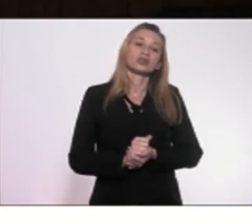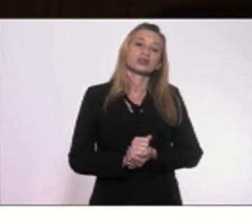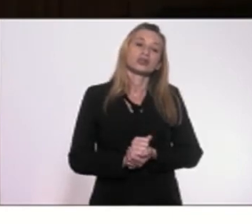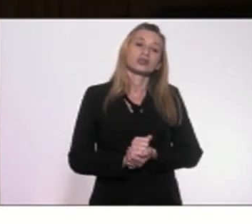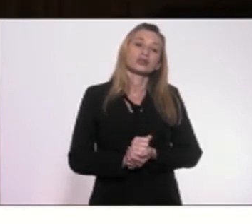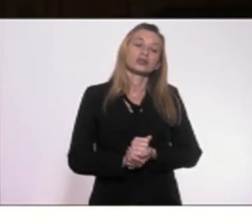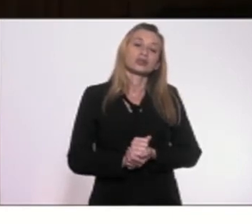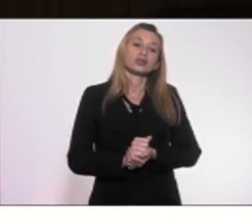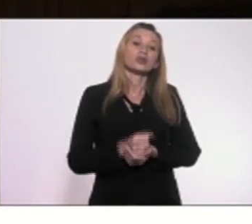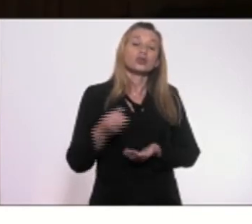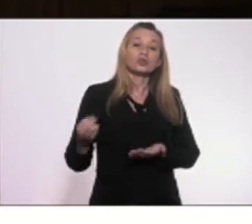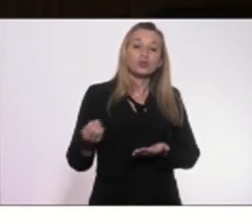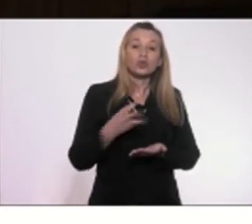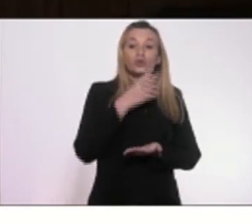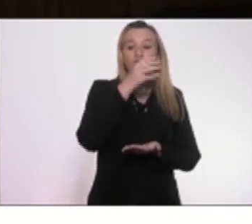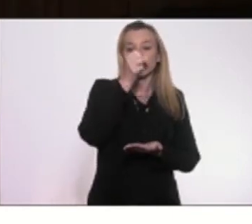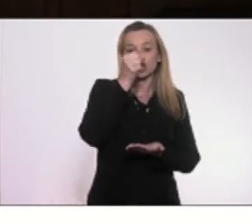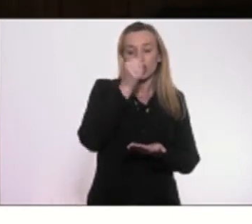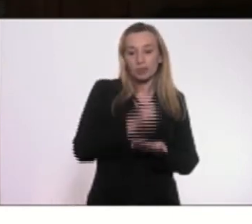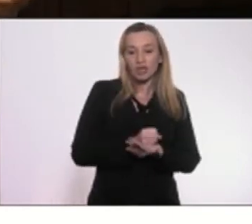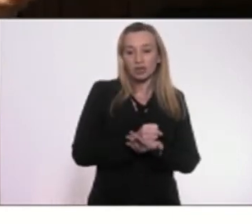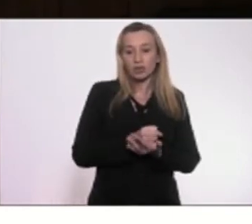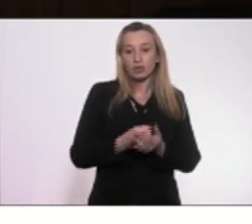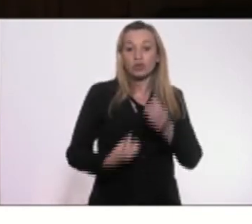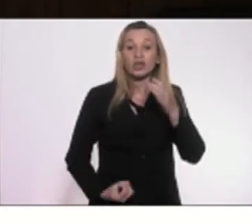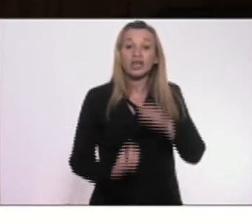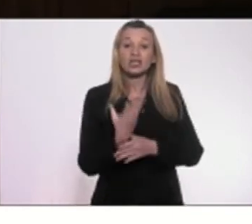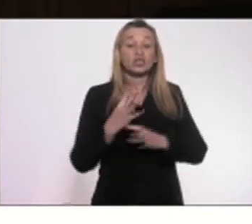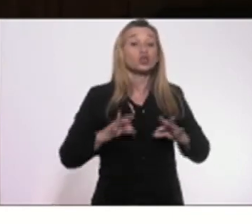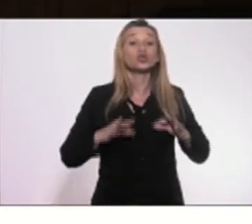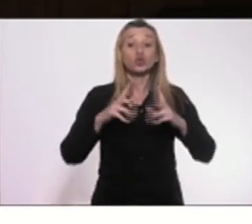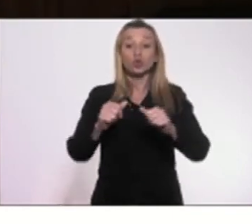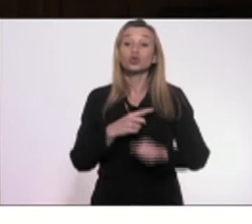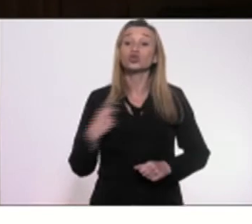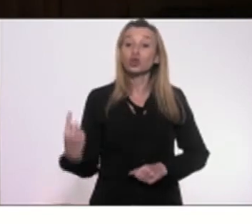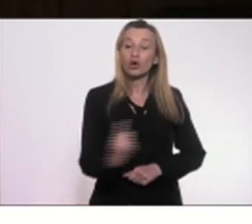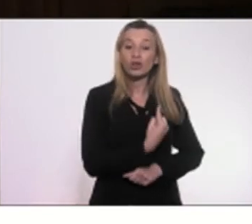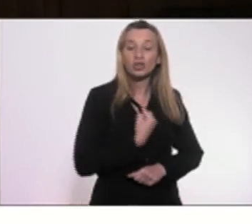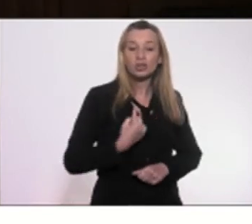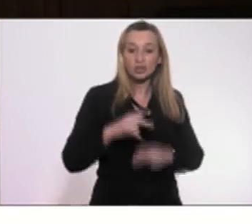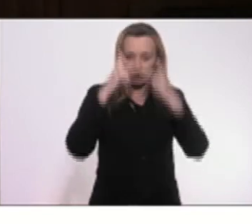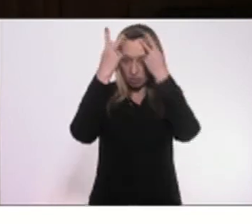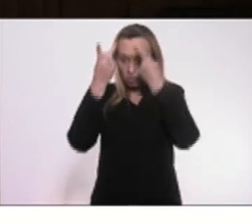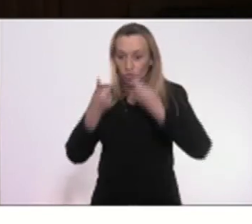criação, que todos nós, seres humanos,